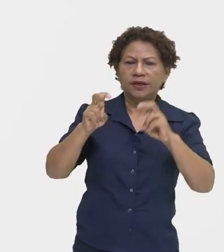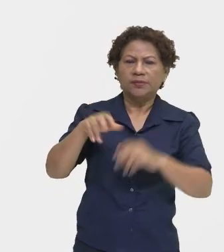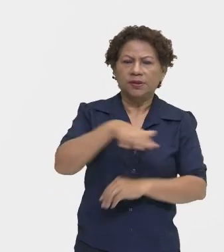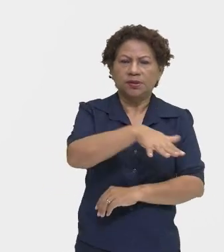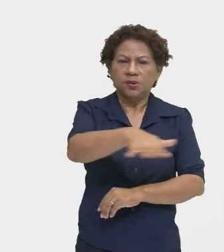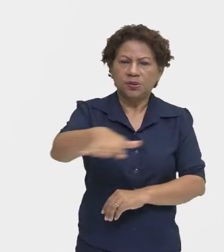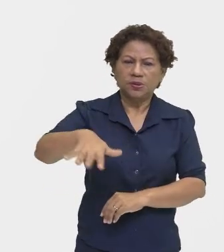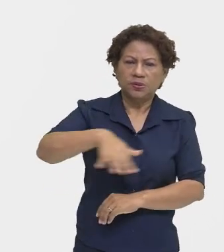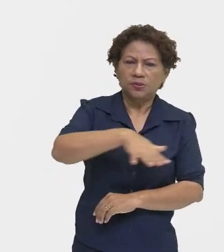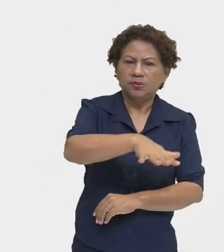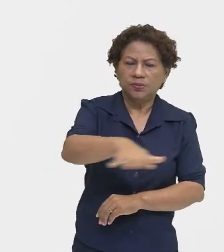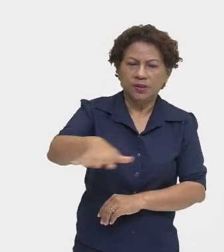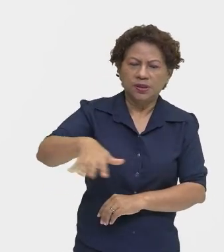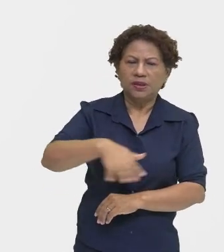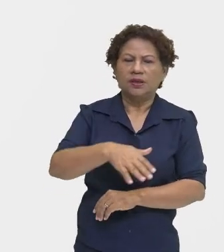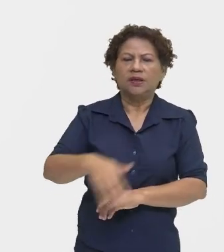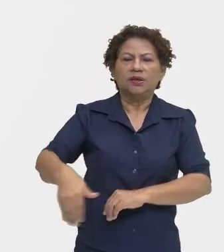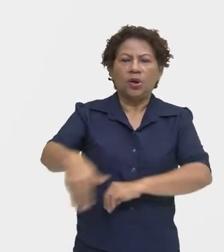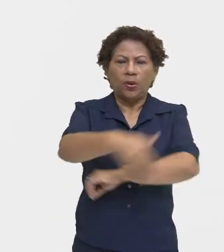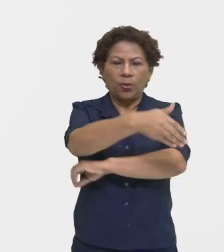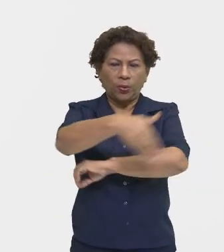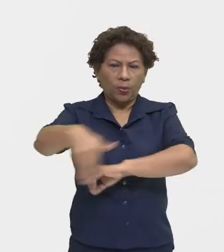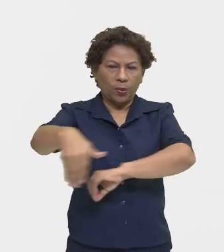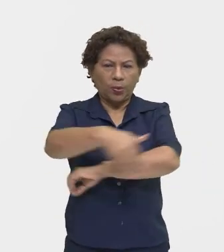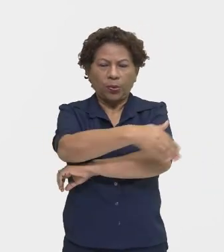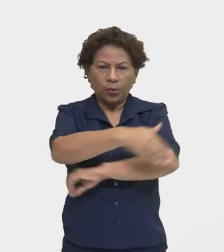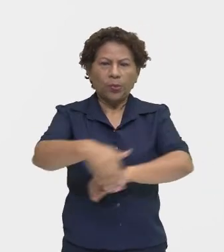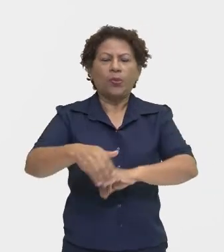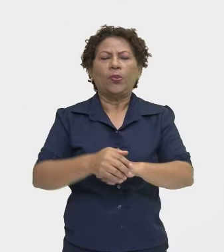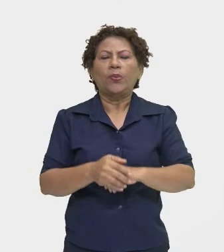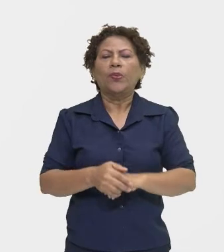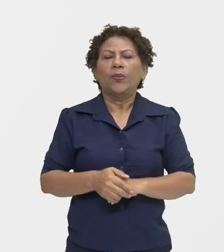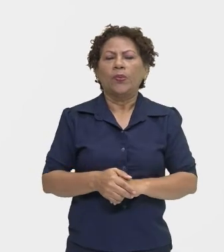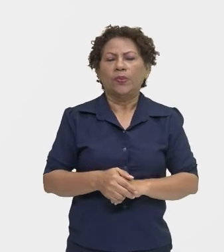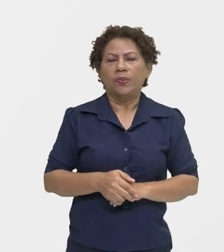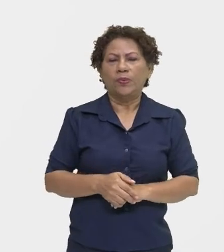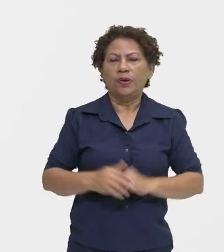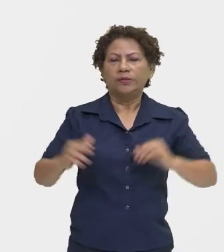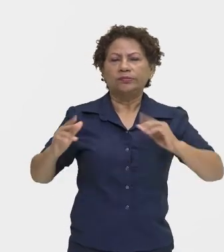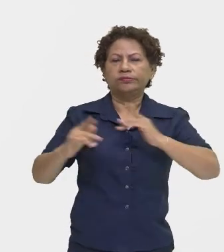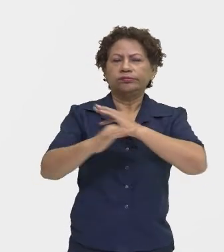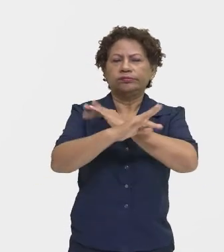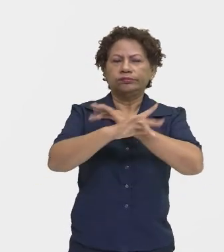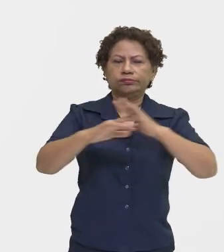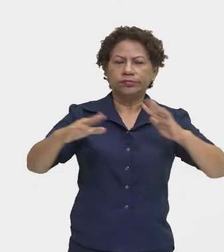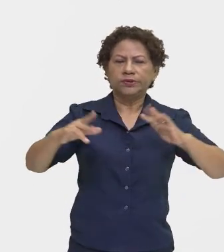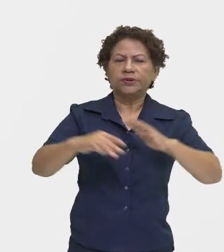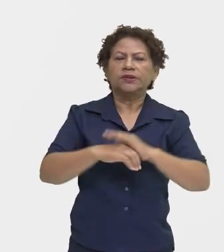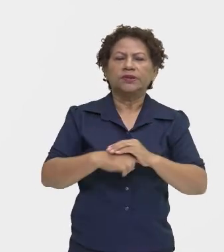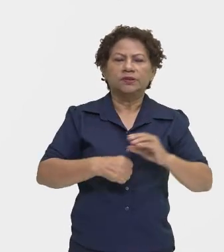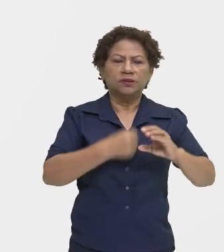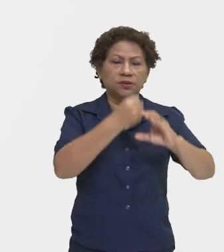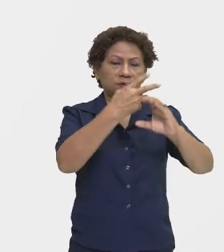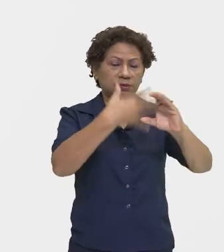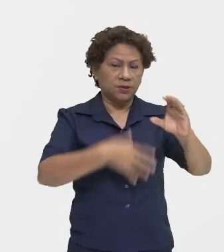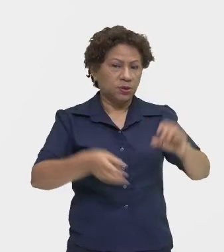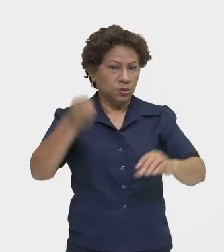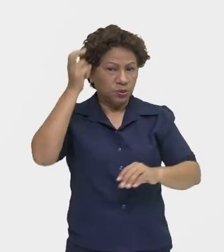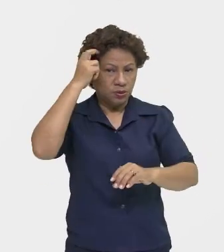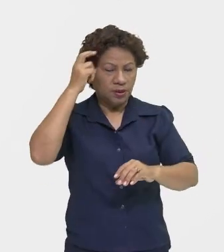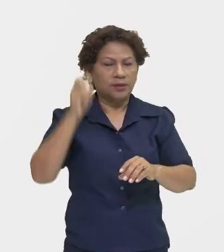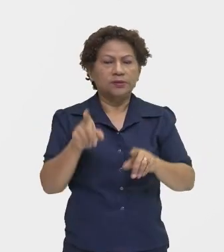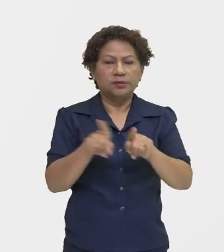Temática extraída do meio ambiente urbano das grandes cidades, de seus aspectos sociais e culturais. Histórias